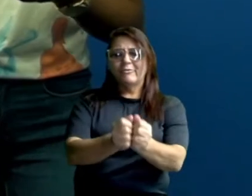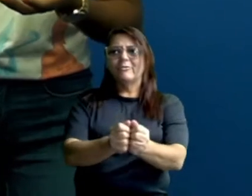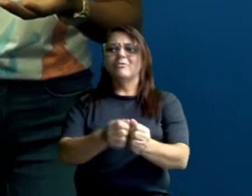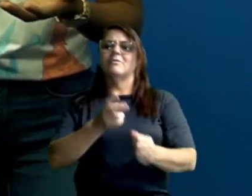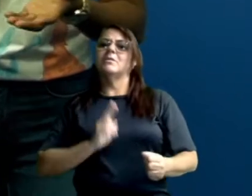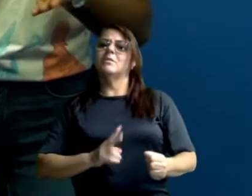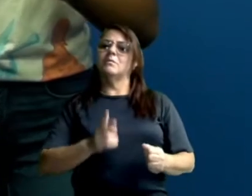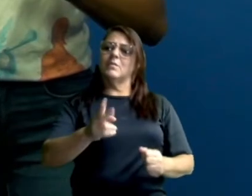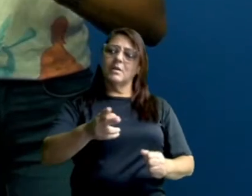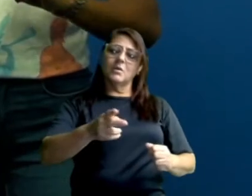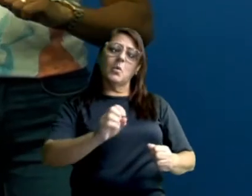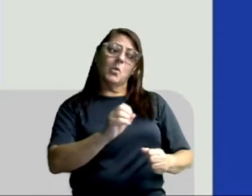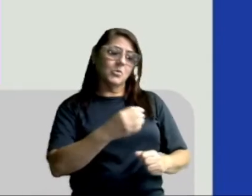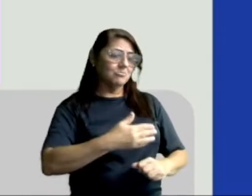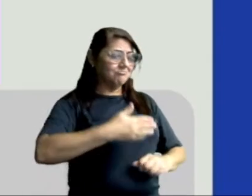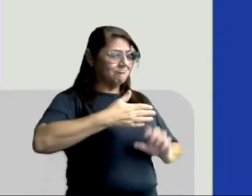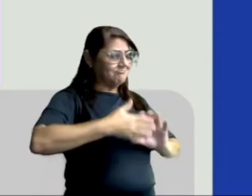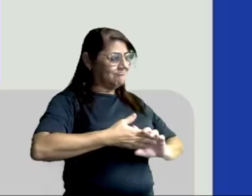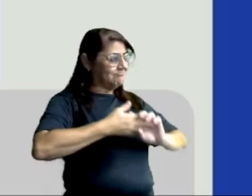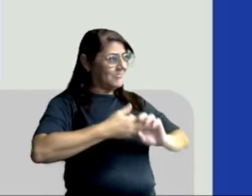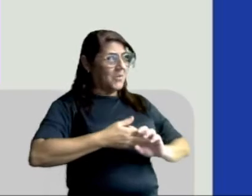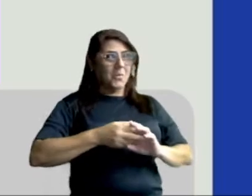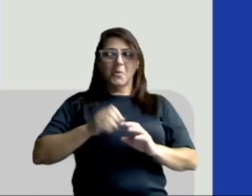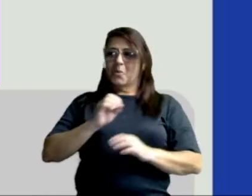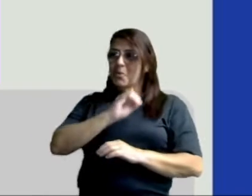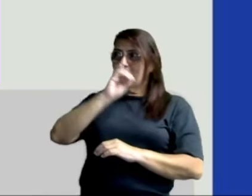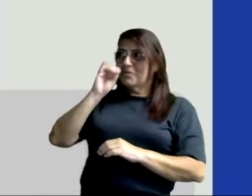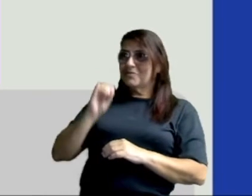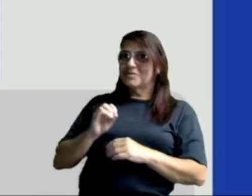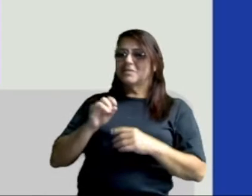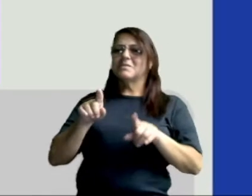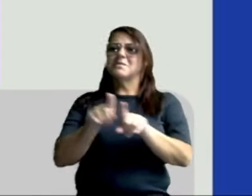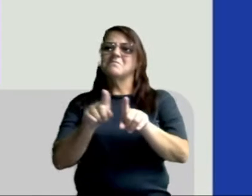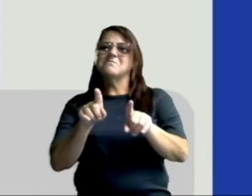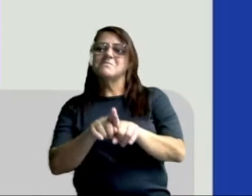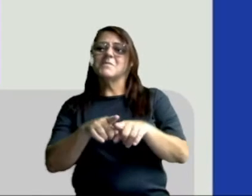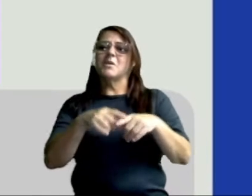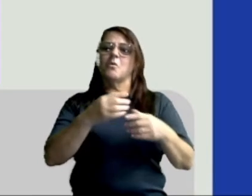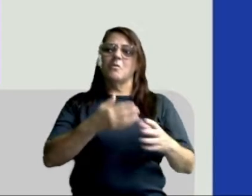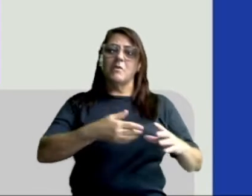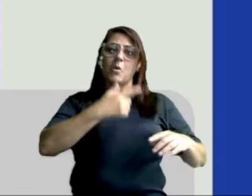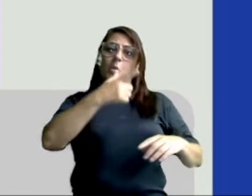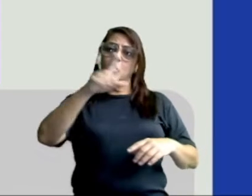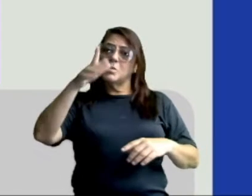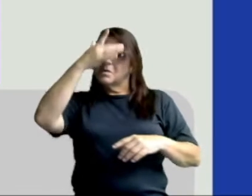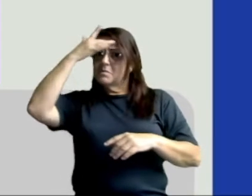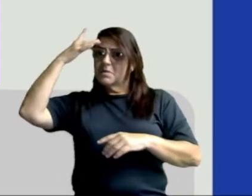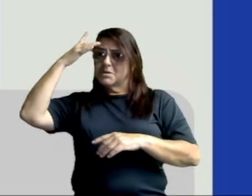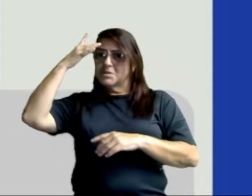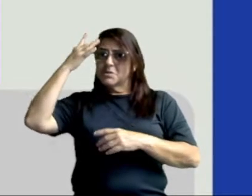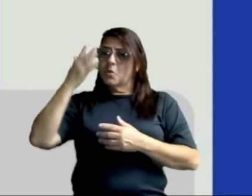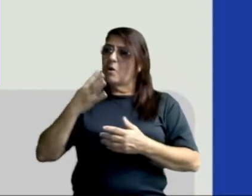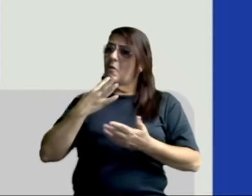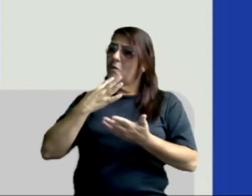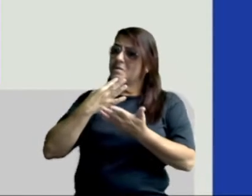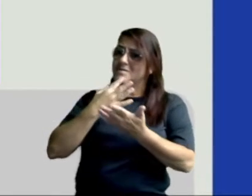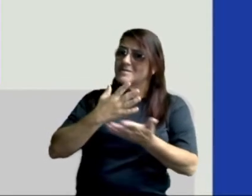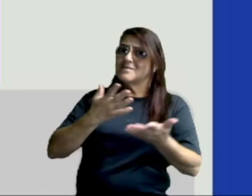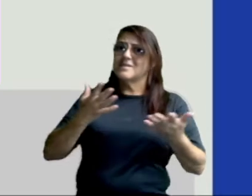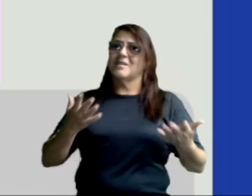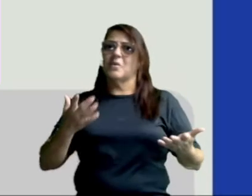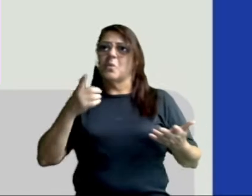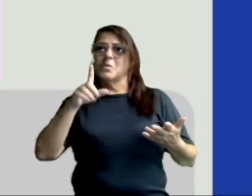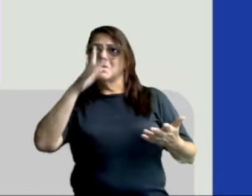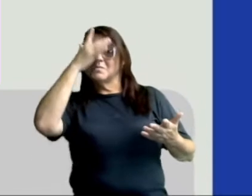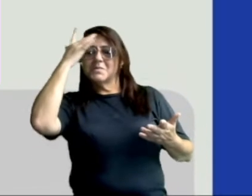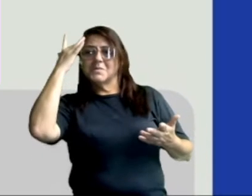nos apresentar ou também quando a gente vai apresentar alguém a outro alguém. Então, quando